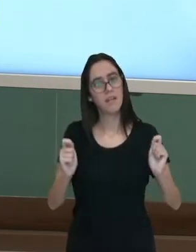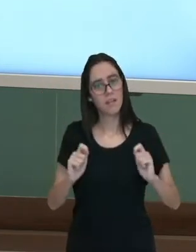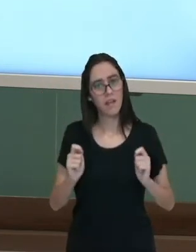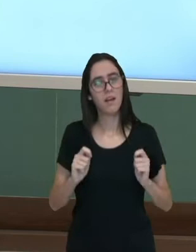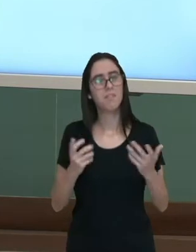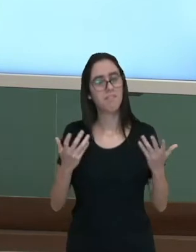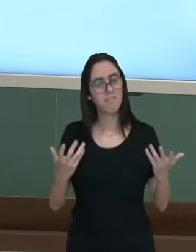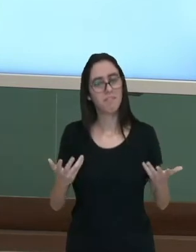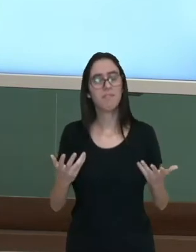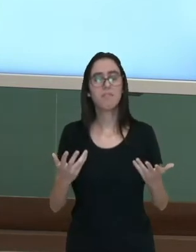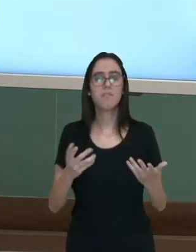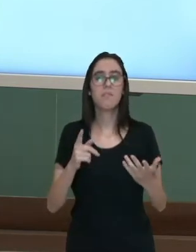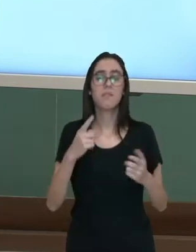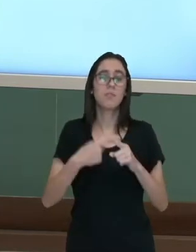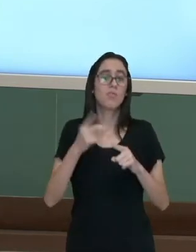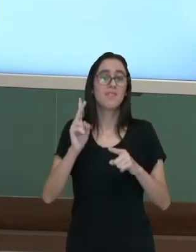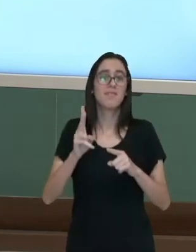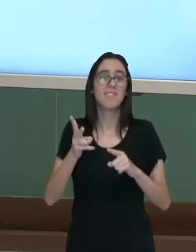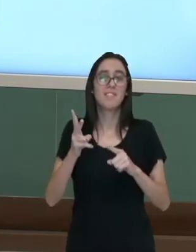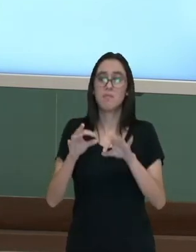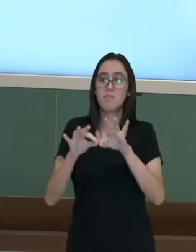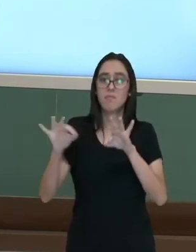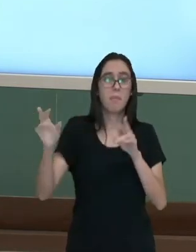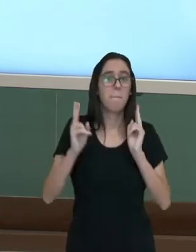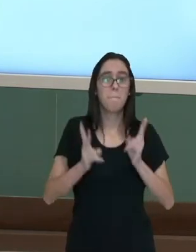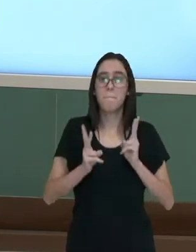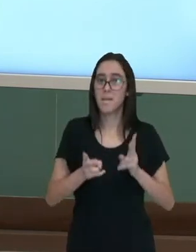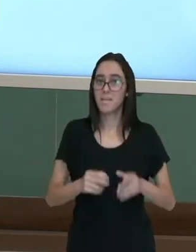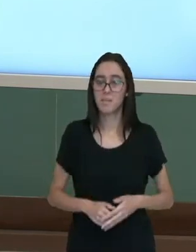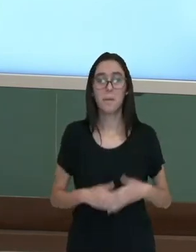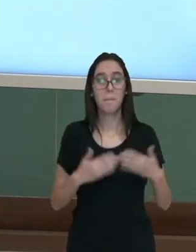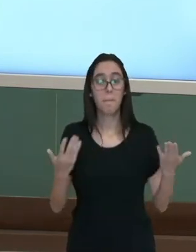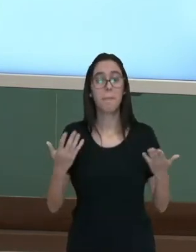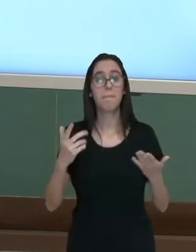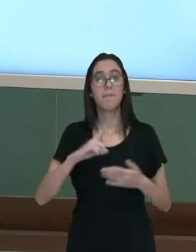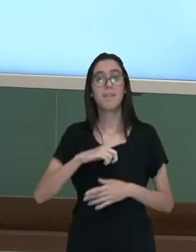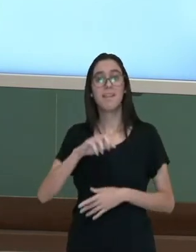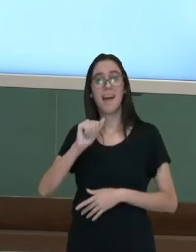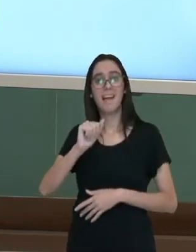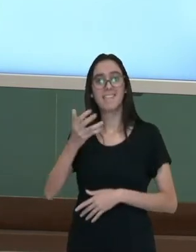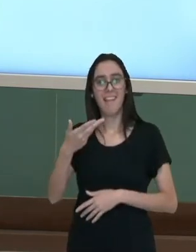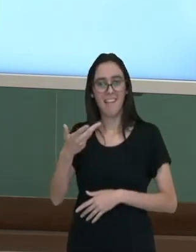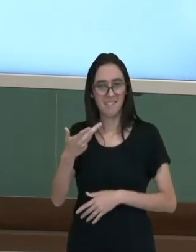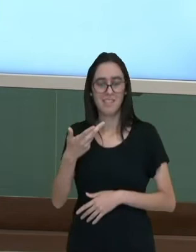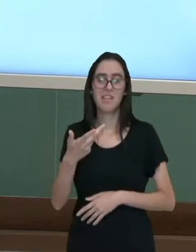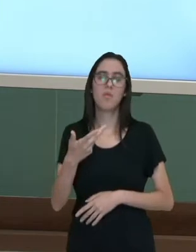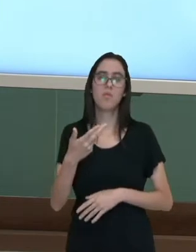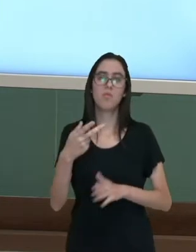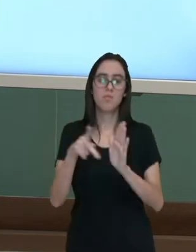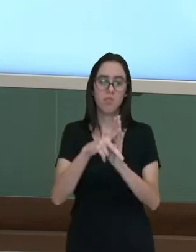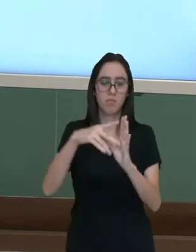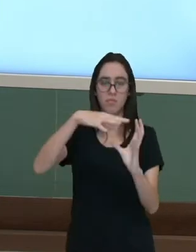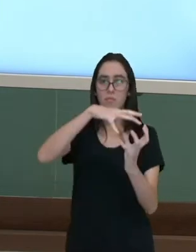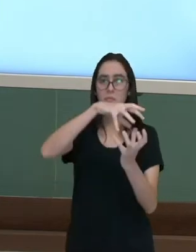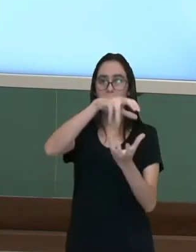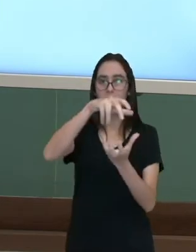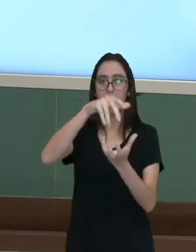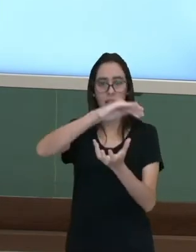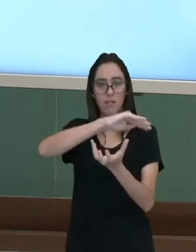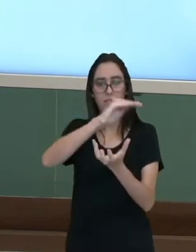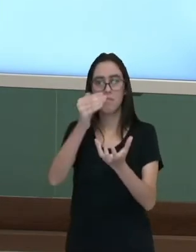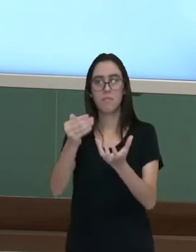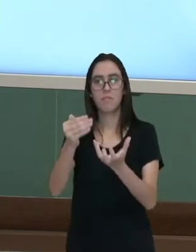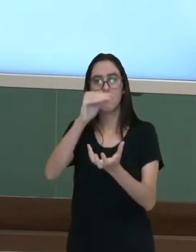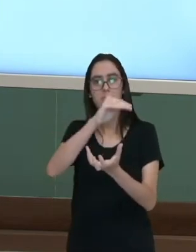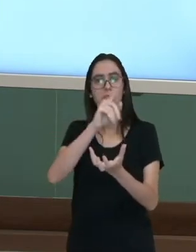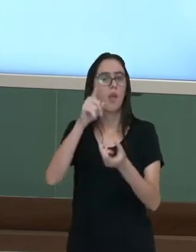sendo sempre a mesma distância. Por isso que eu digo, inclusive, que a aceleração gravitacional, né, em torno do planeta, né, próximo à superfície, é